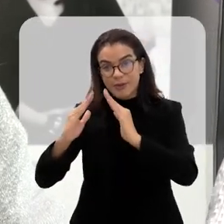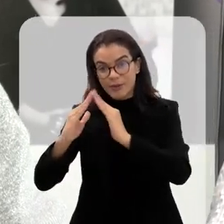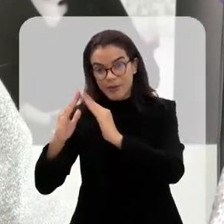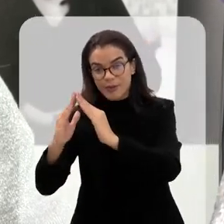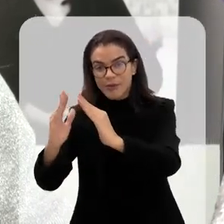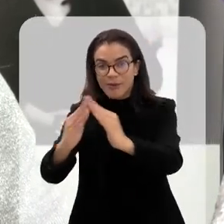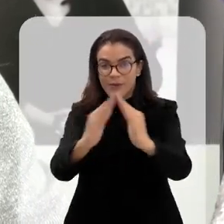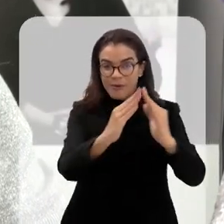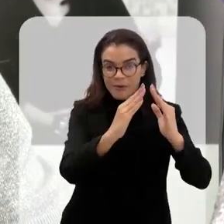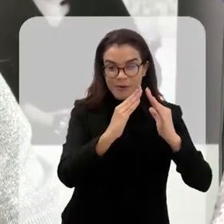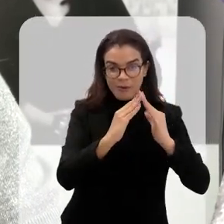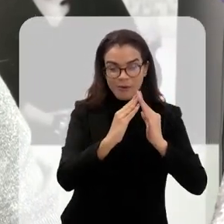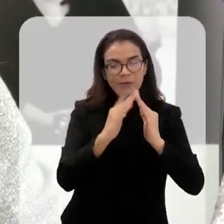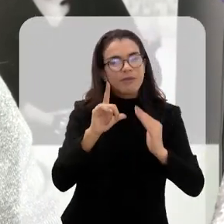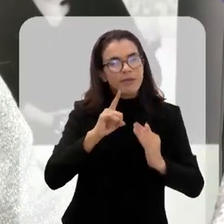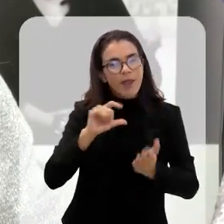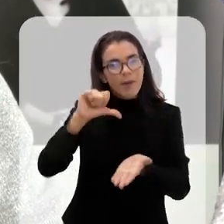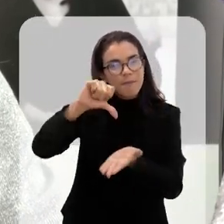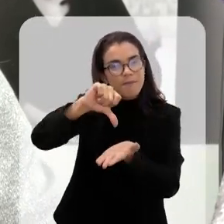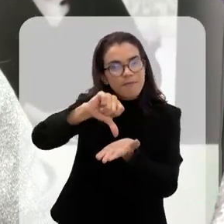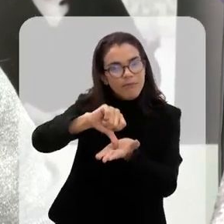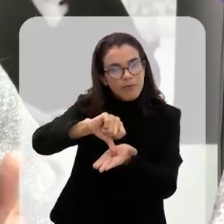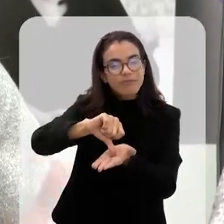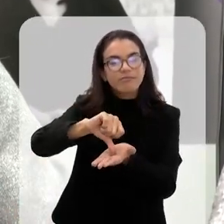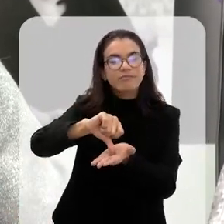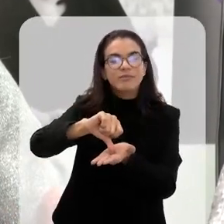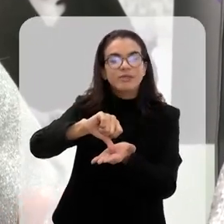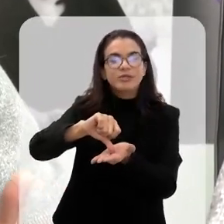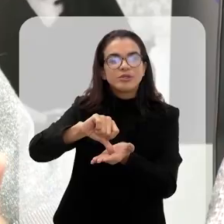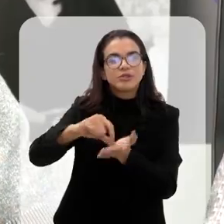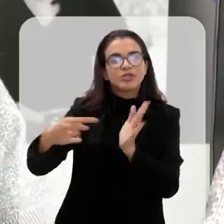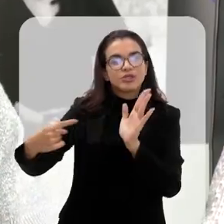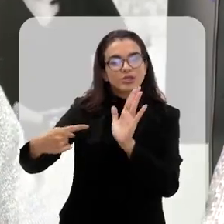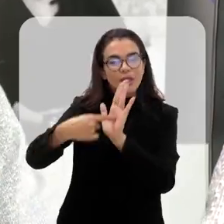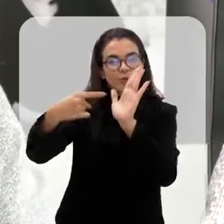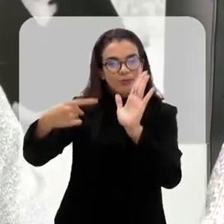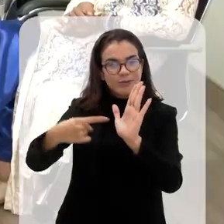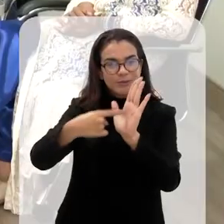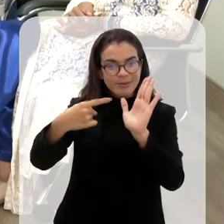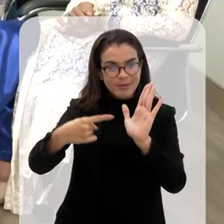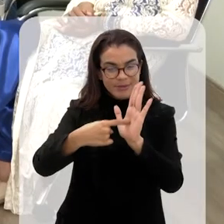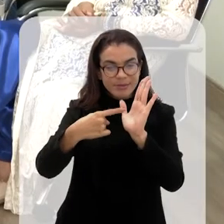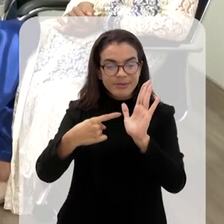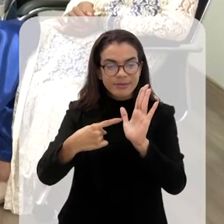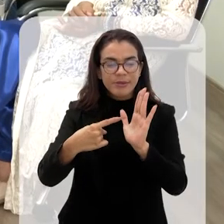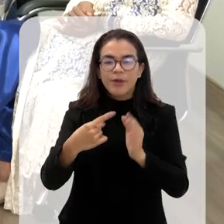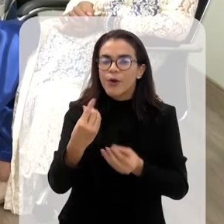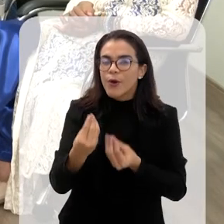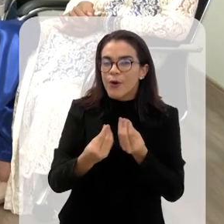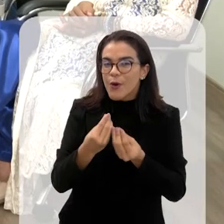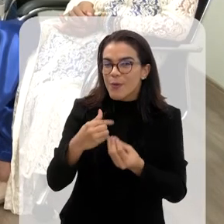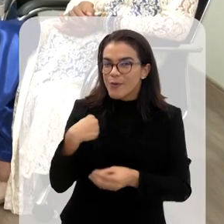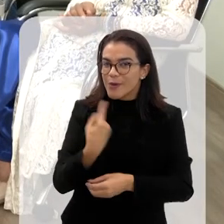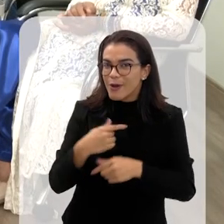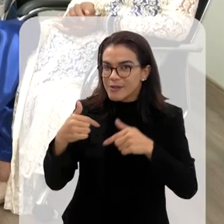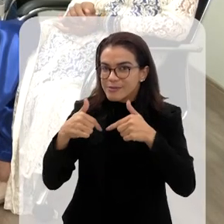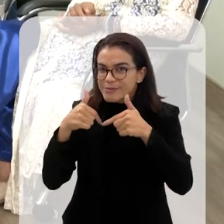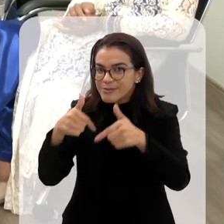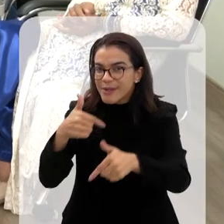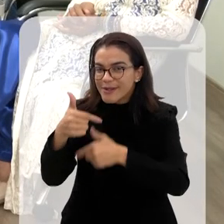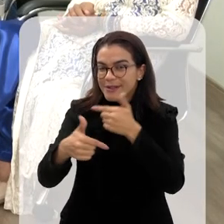gente pode ter um ponto focal de recebimento dessas denúncias. O que que nós